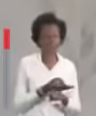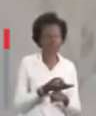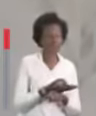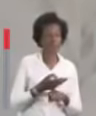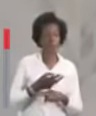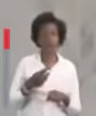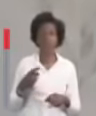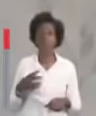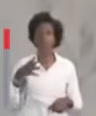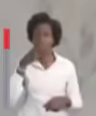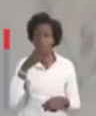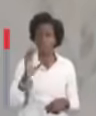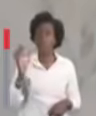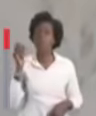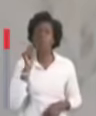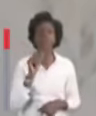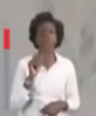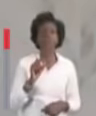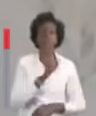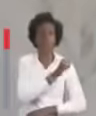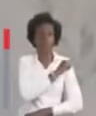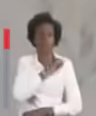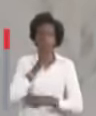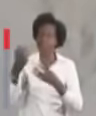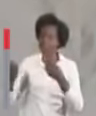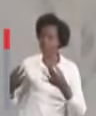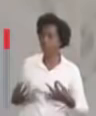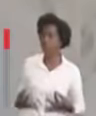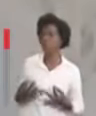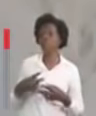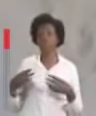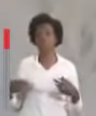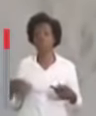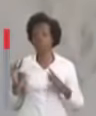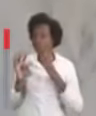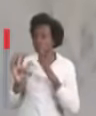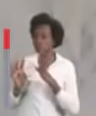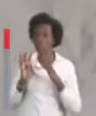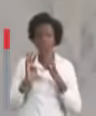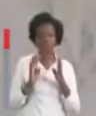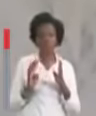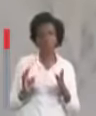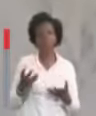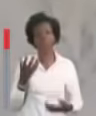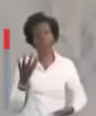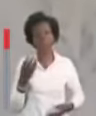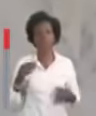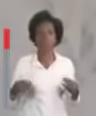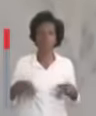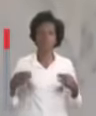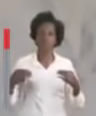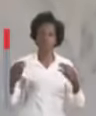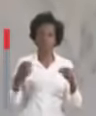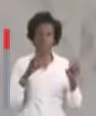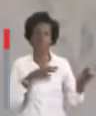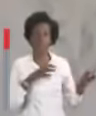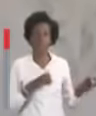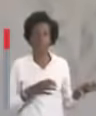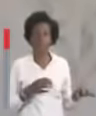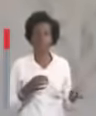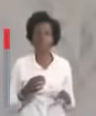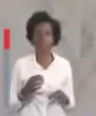em relação a esse fato então eu gostaria Inclusive o seu presidente que o Ministério da Educação